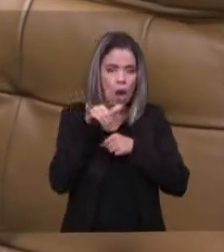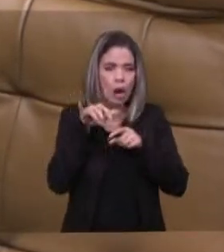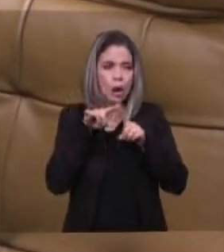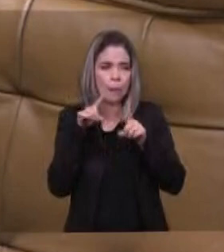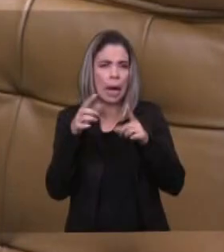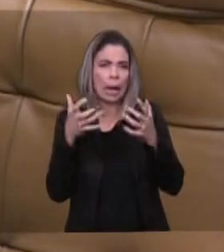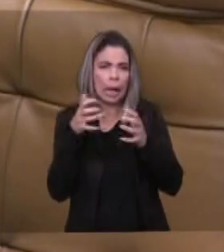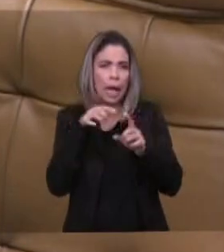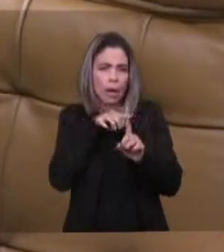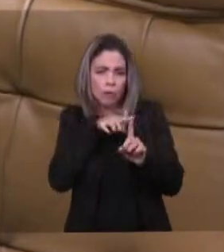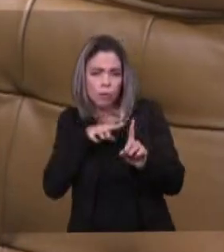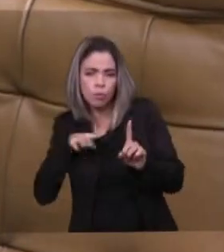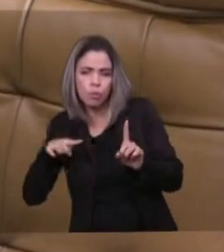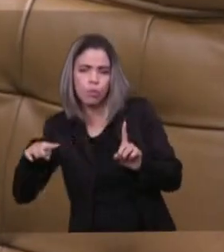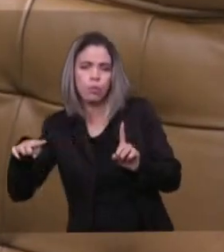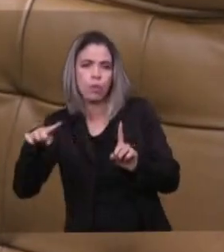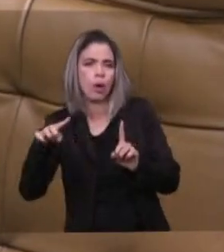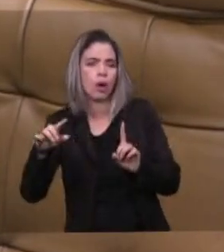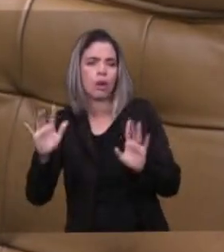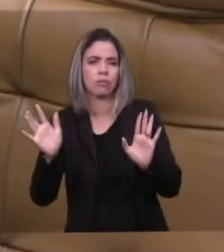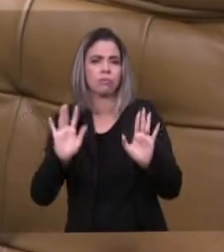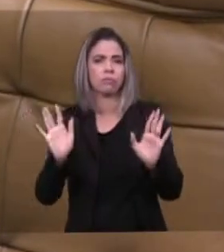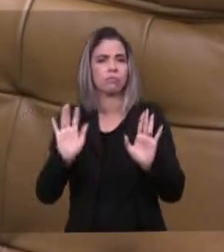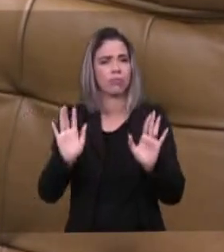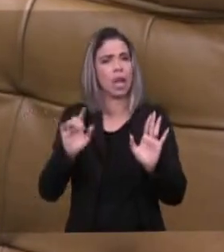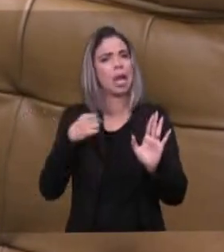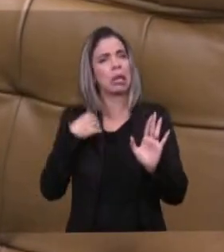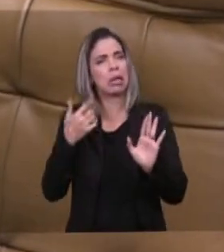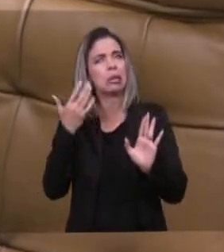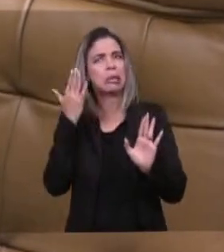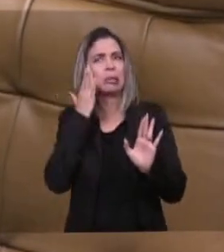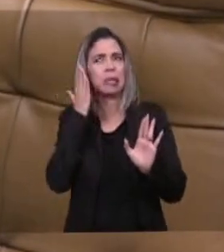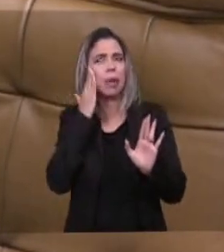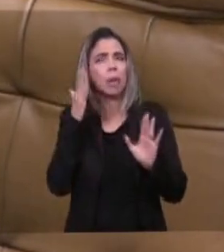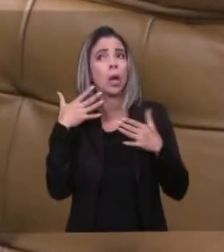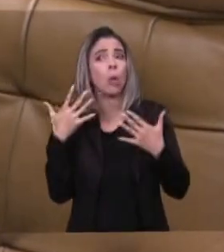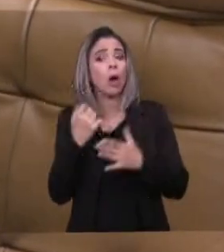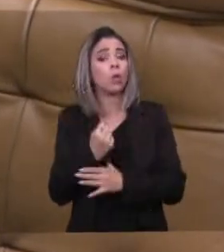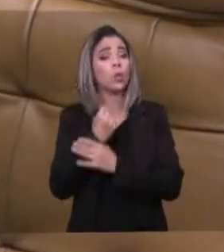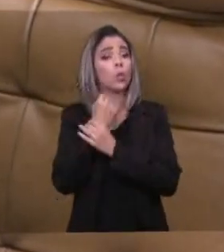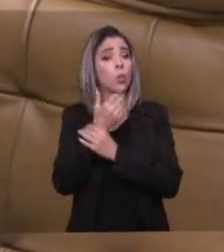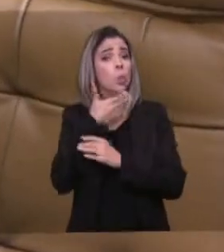névoa intensa, e o ministro Brito disse: vamos dialogar embaixo, né? É mais seguro.